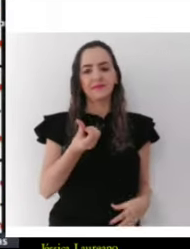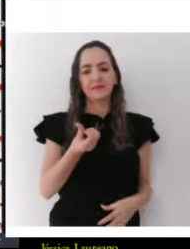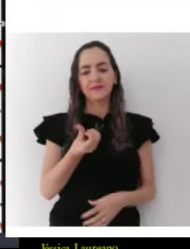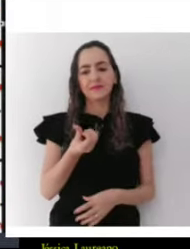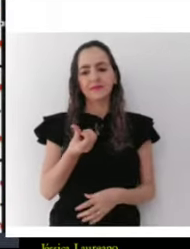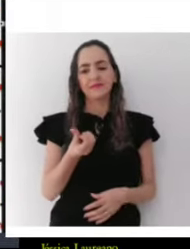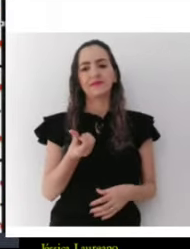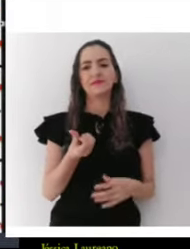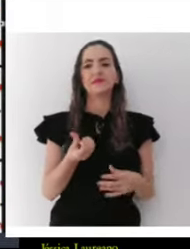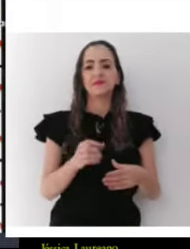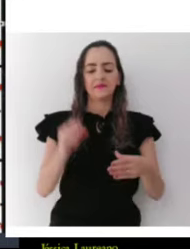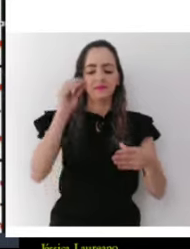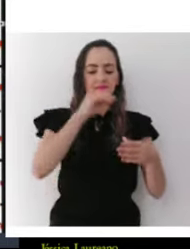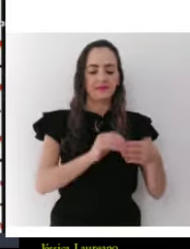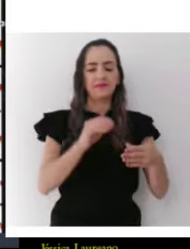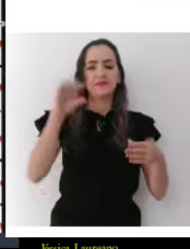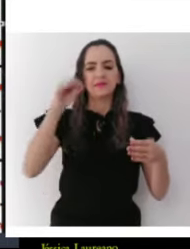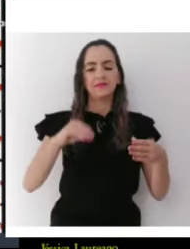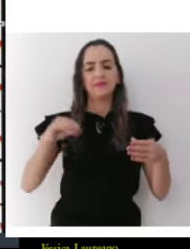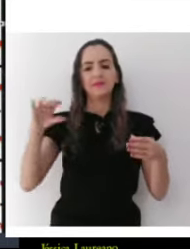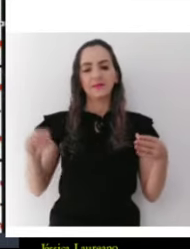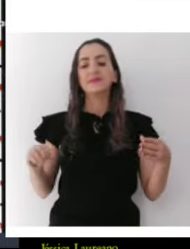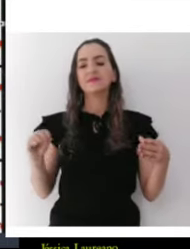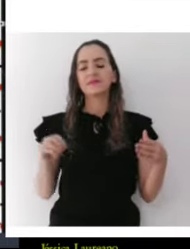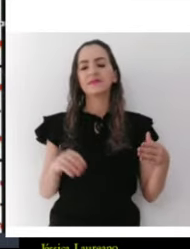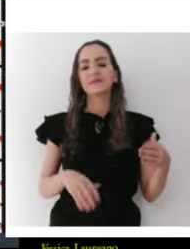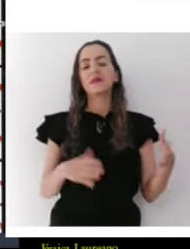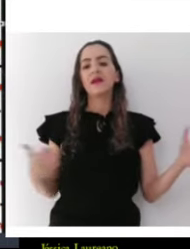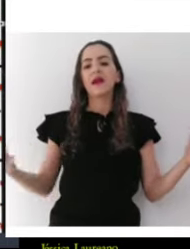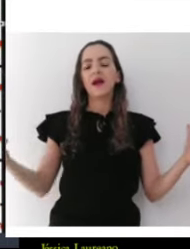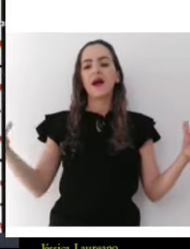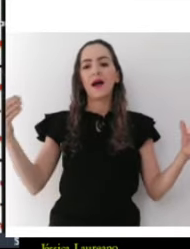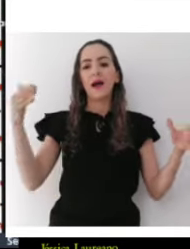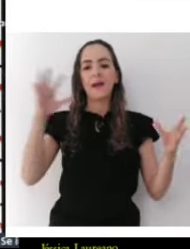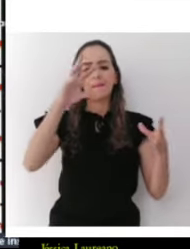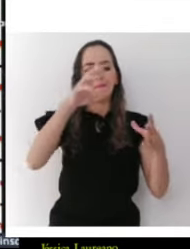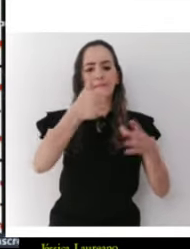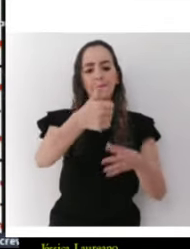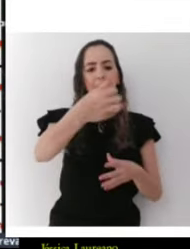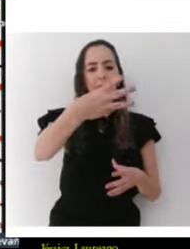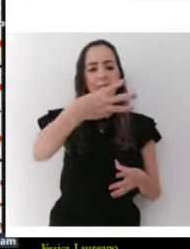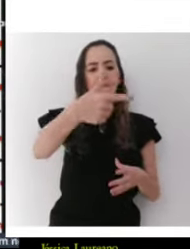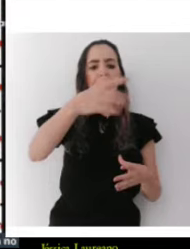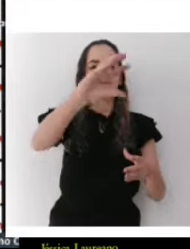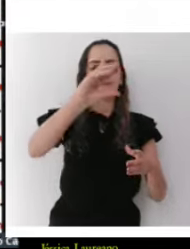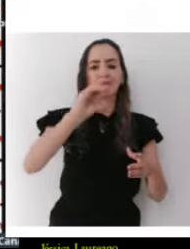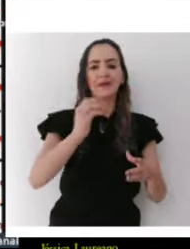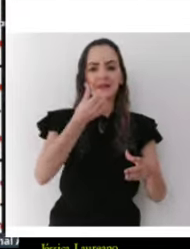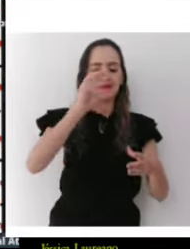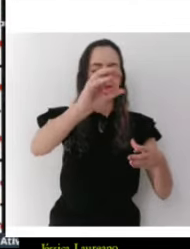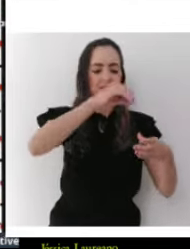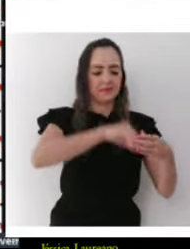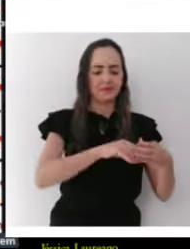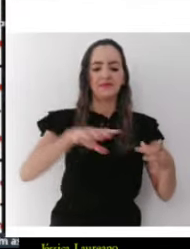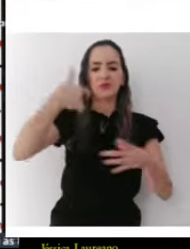vai fazendo a cota, ou você vai juntando e vai fazendo os sacos, até acabar as 132 mangas. Então,